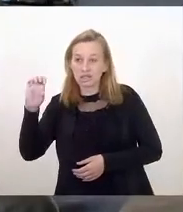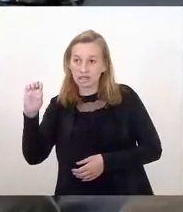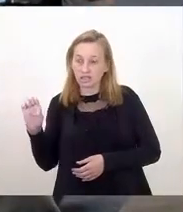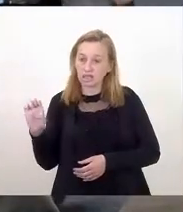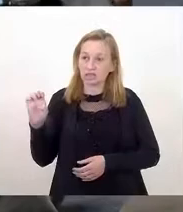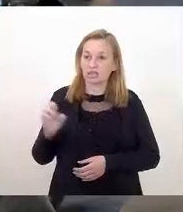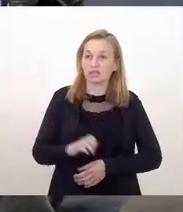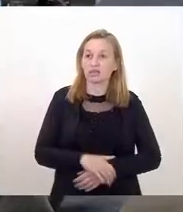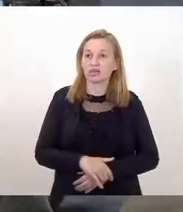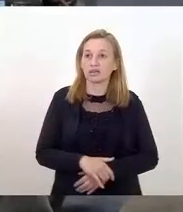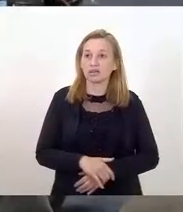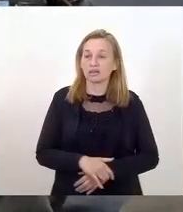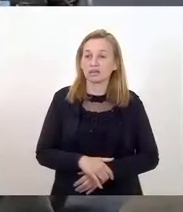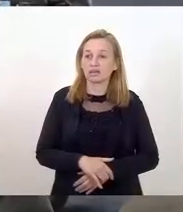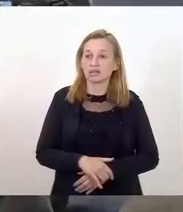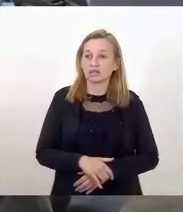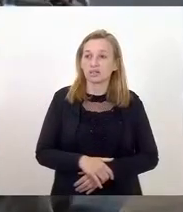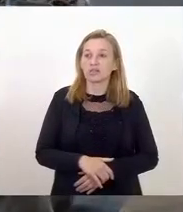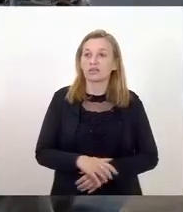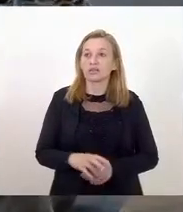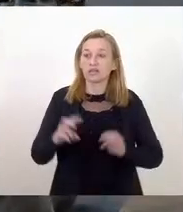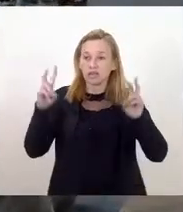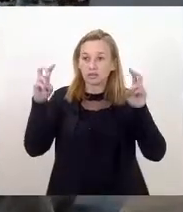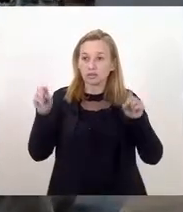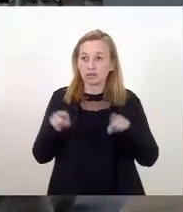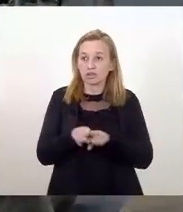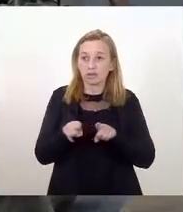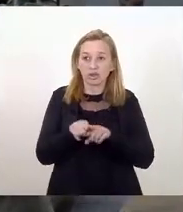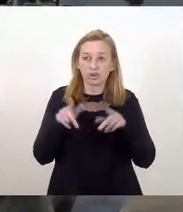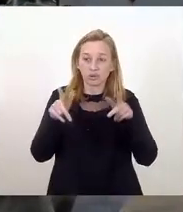Franciane, também tem matéria semelhante na casa.